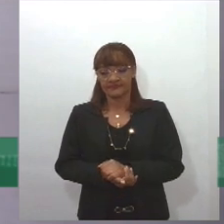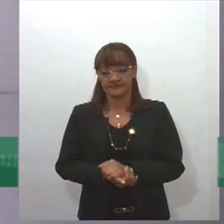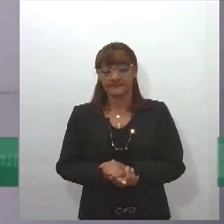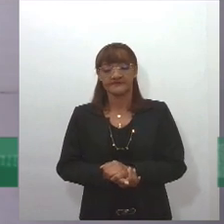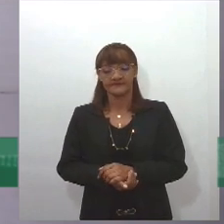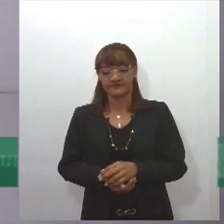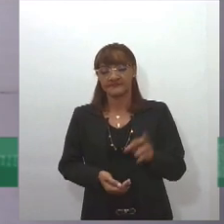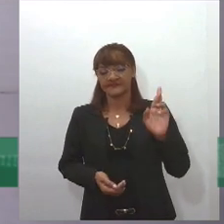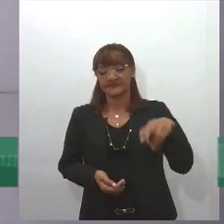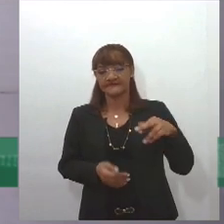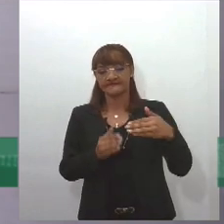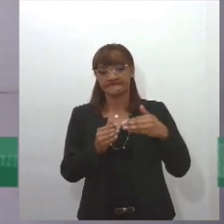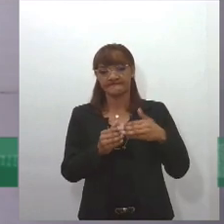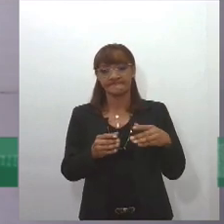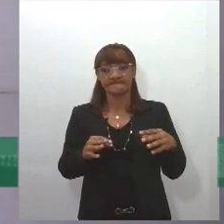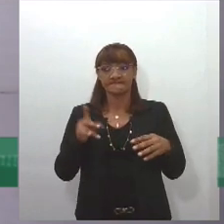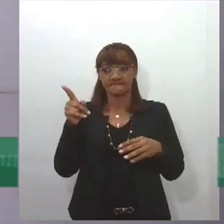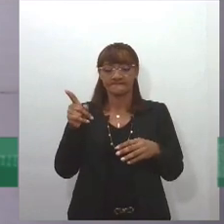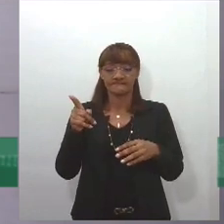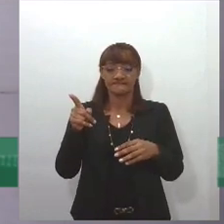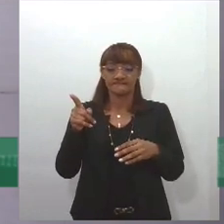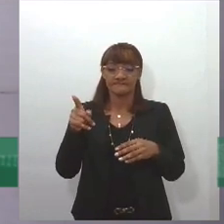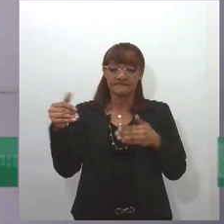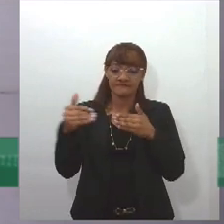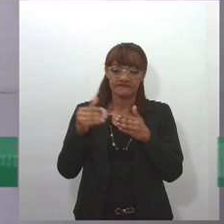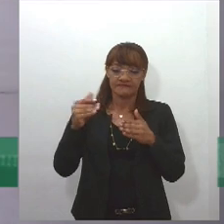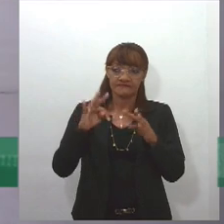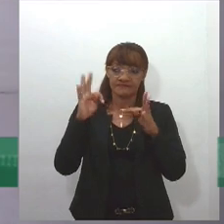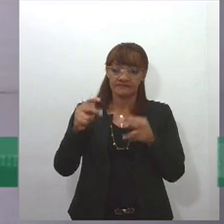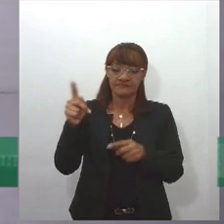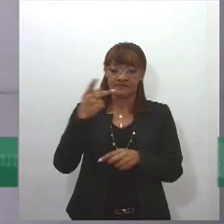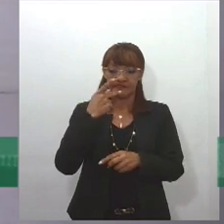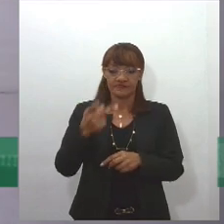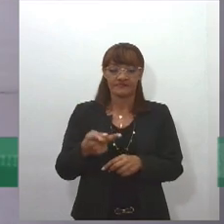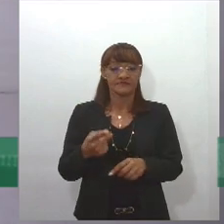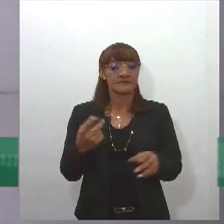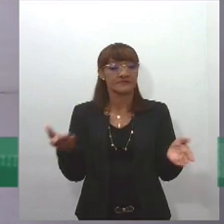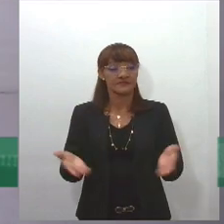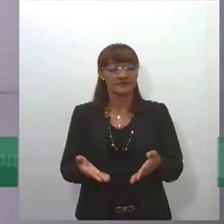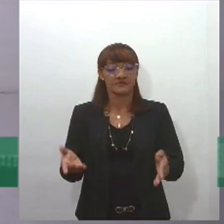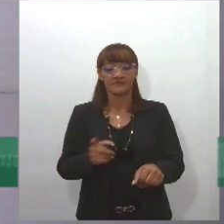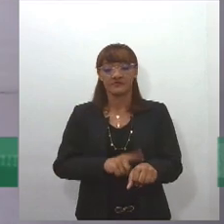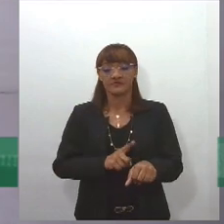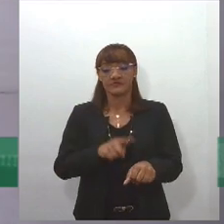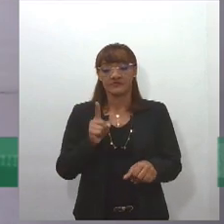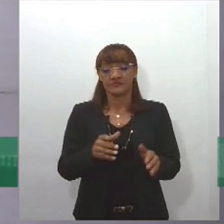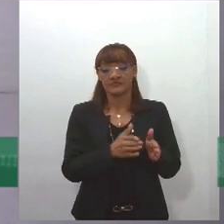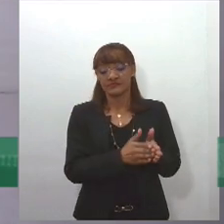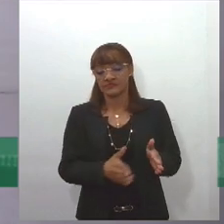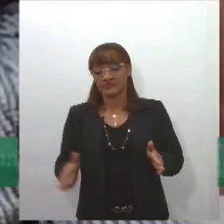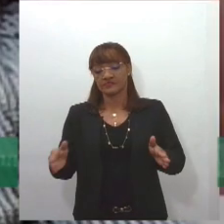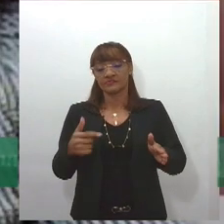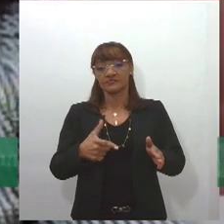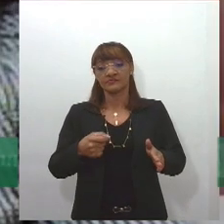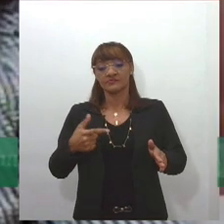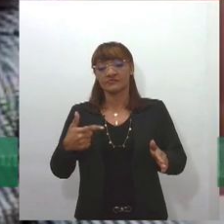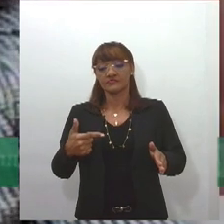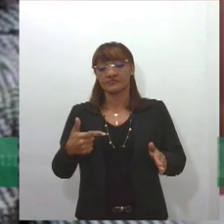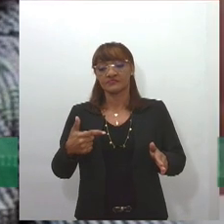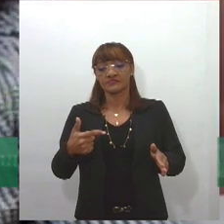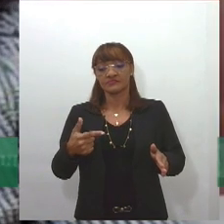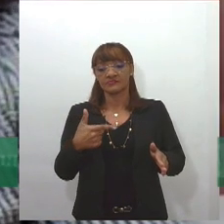todas as palavras dele porque agora eu acho que a hora como a gente vai ter um período aí até 2023 até 2033 para